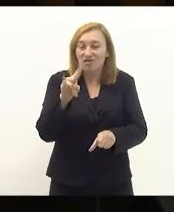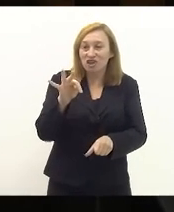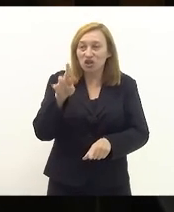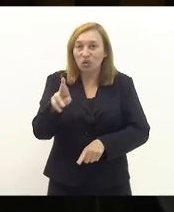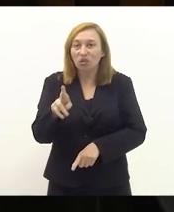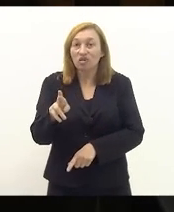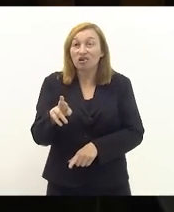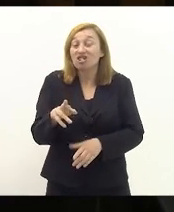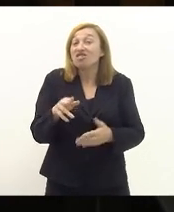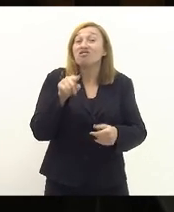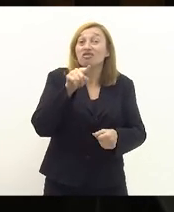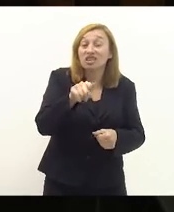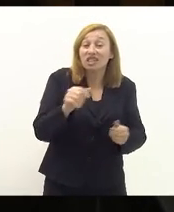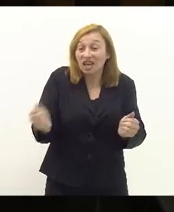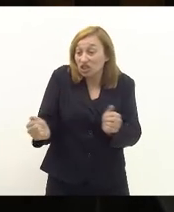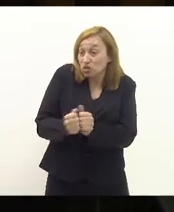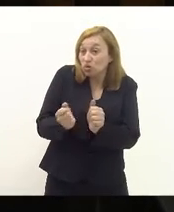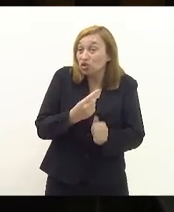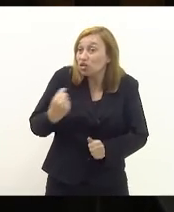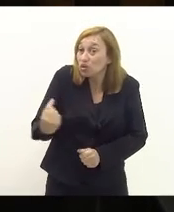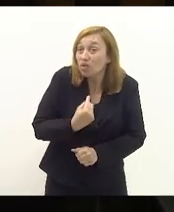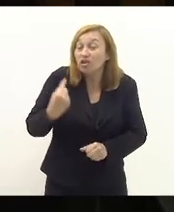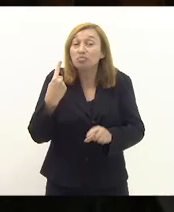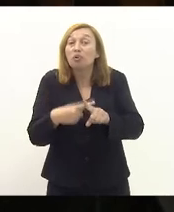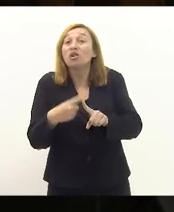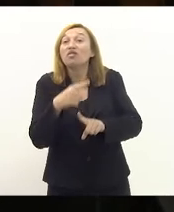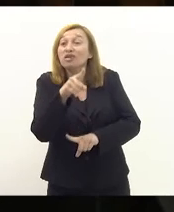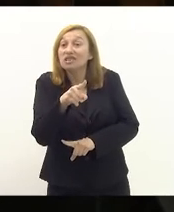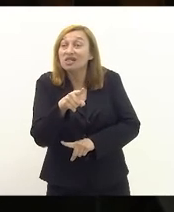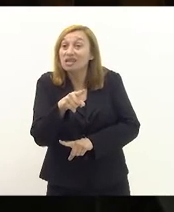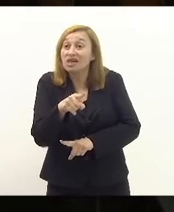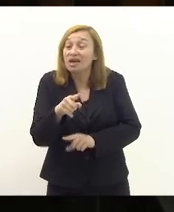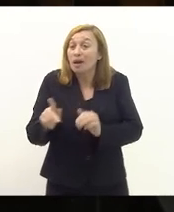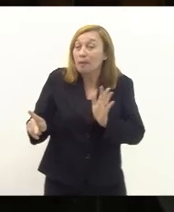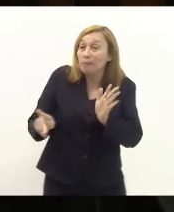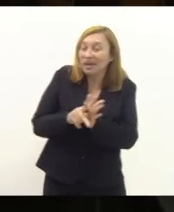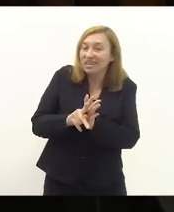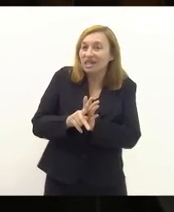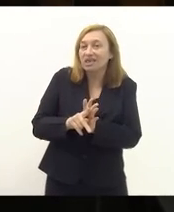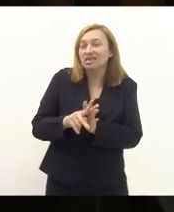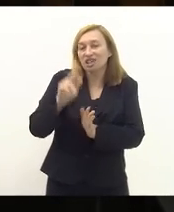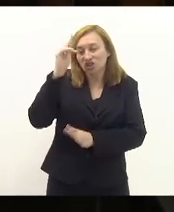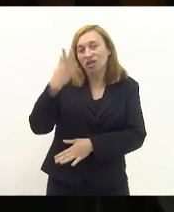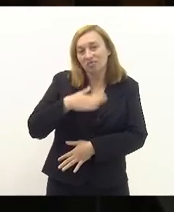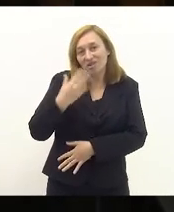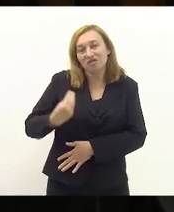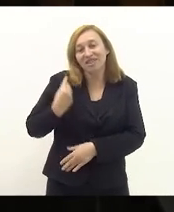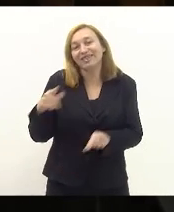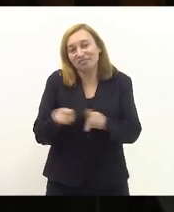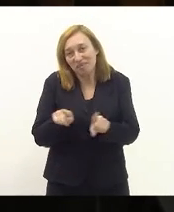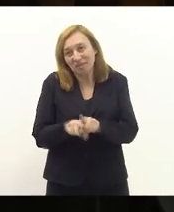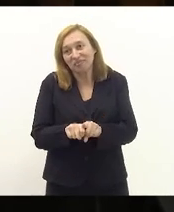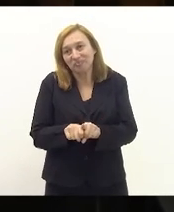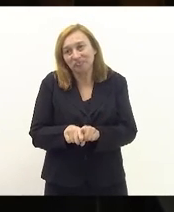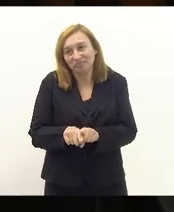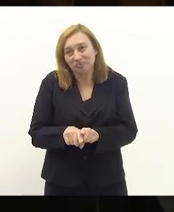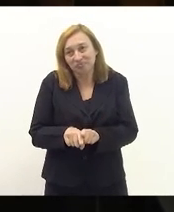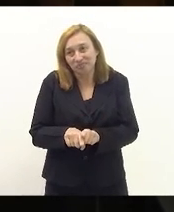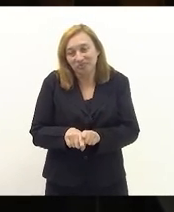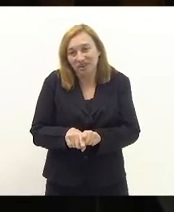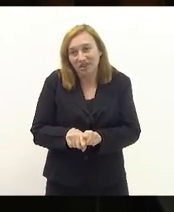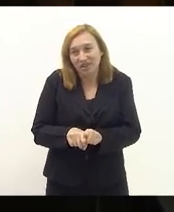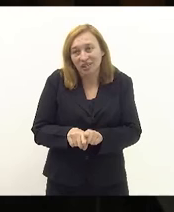dá teu jeito você tem que estar do nosso lado que você é parte de uma boa história da minha vida também Oi